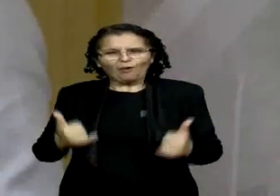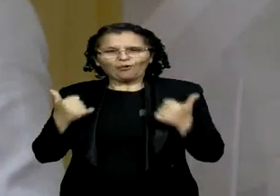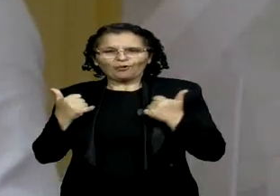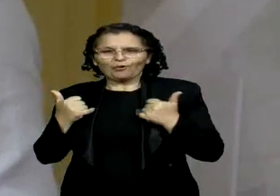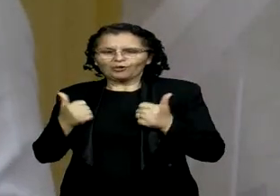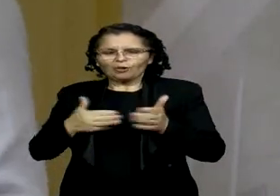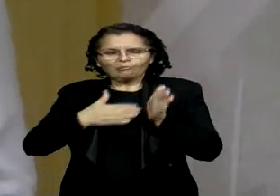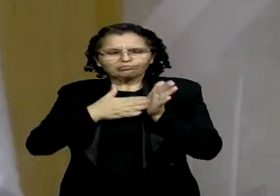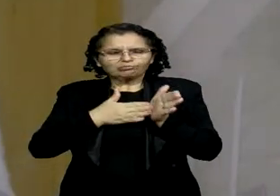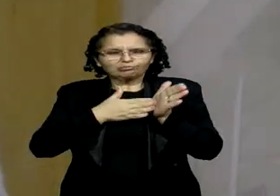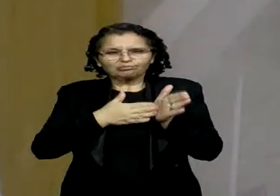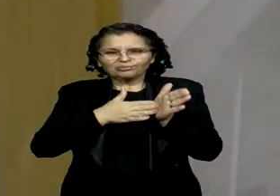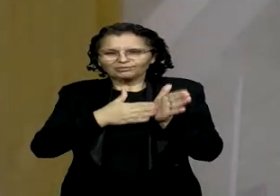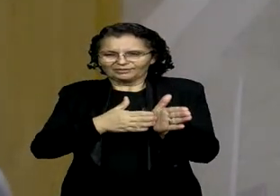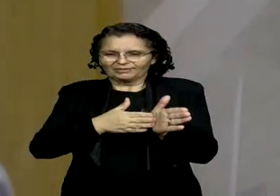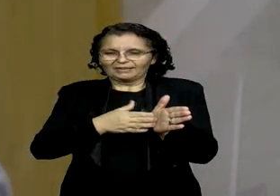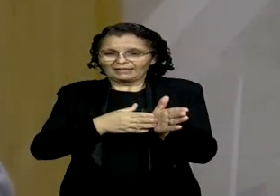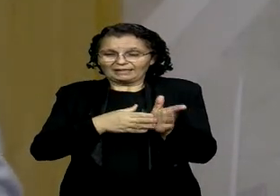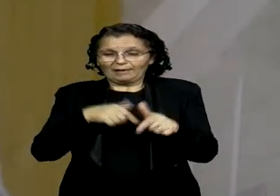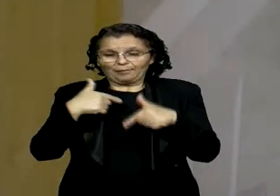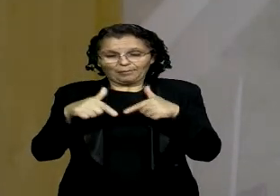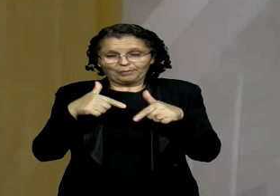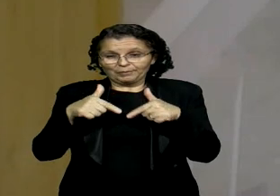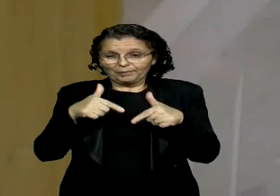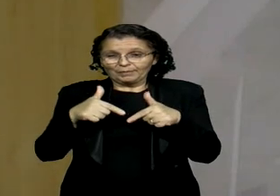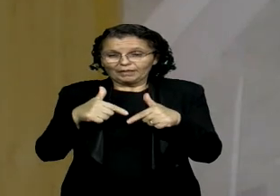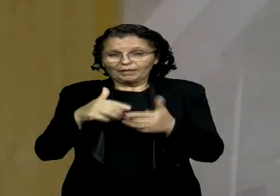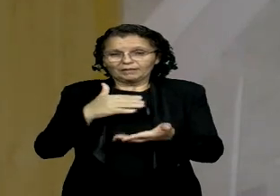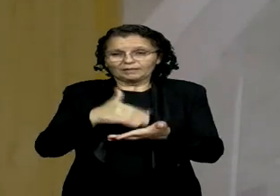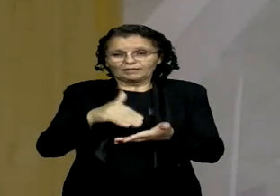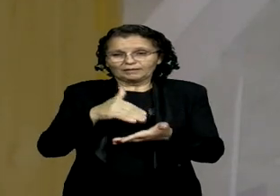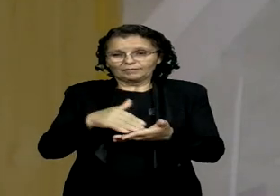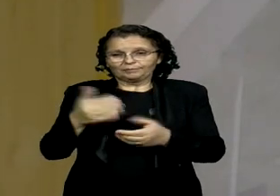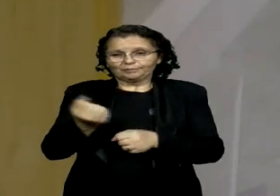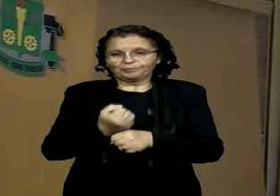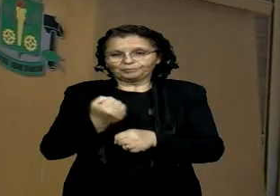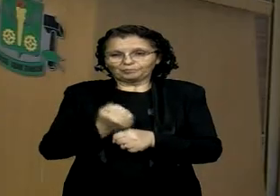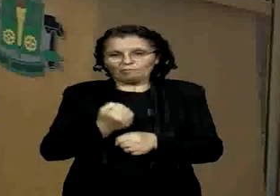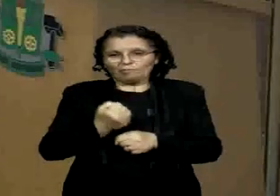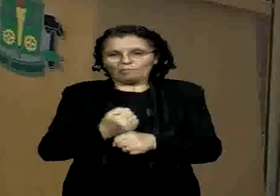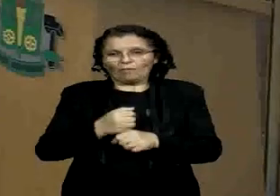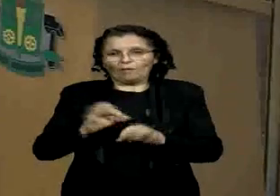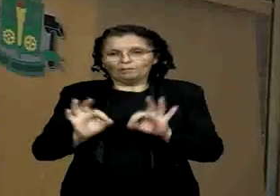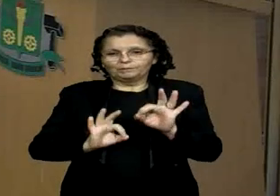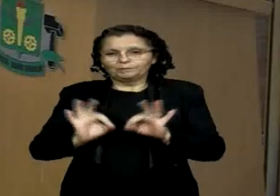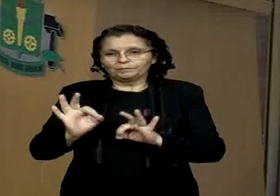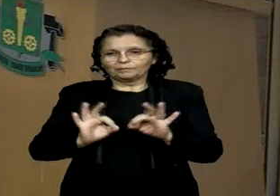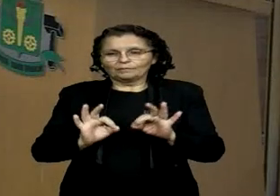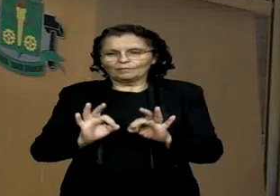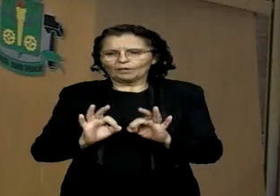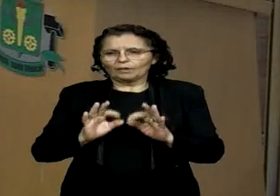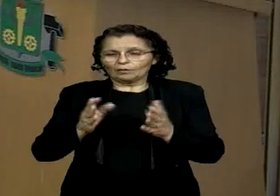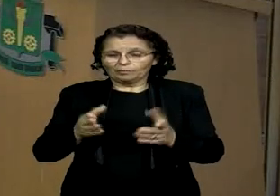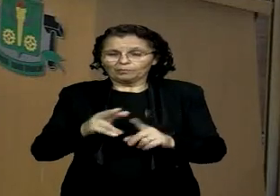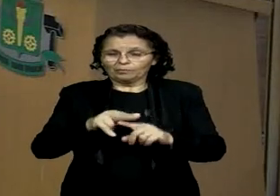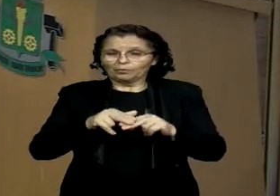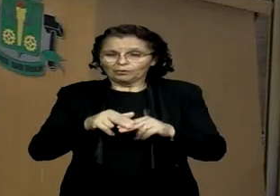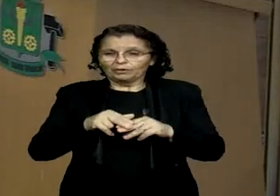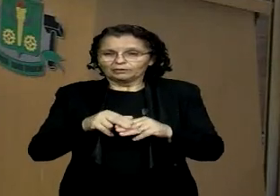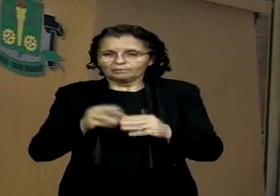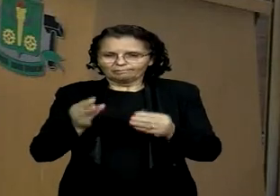de acompanhar o trabalho dele à frente da Secretaria de Obras. Então, Elivelto, todas as homenagens, todas